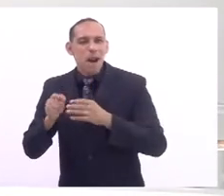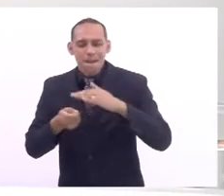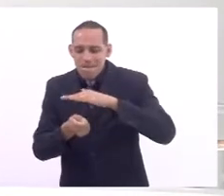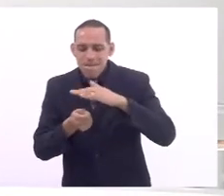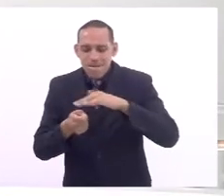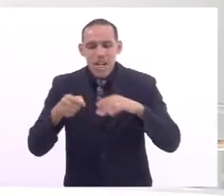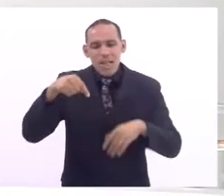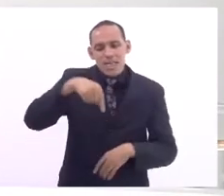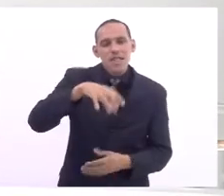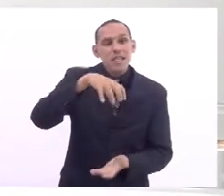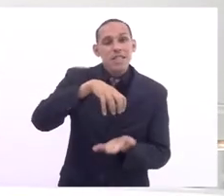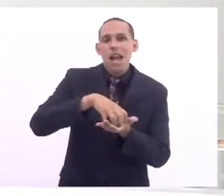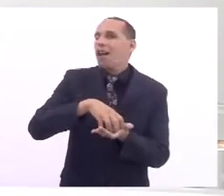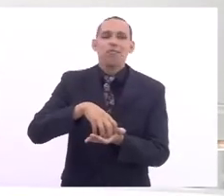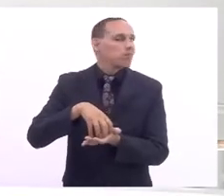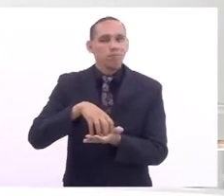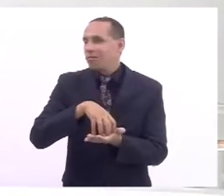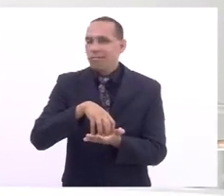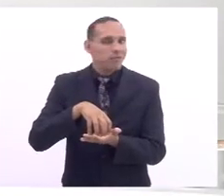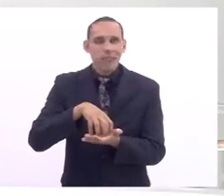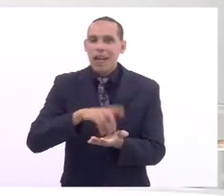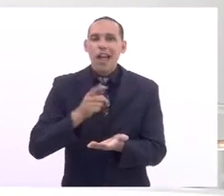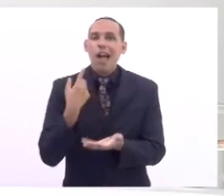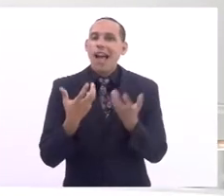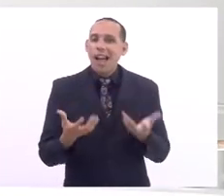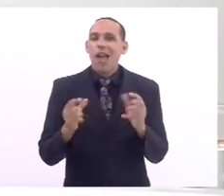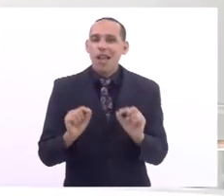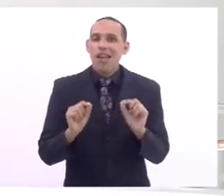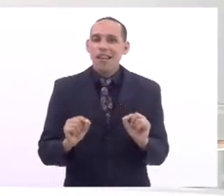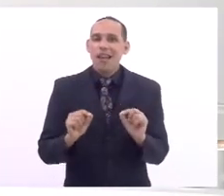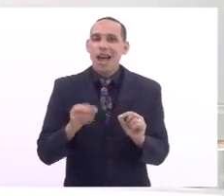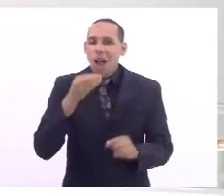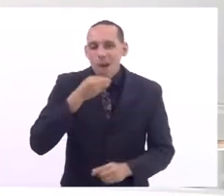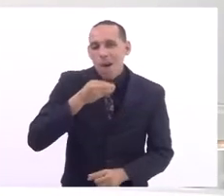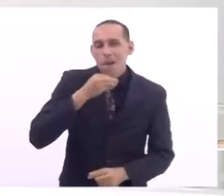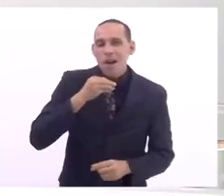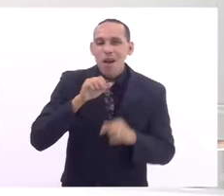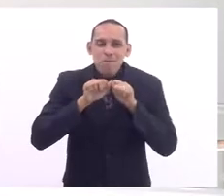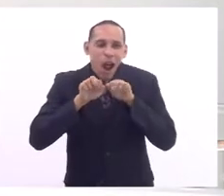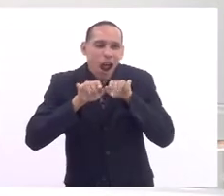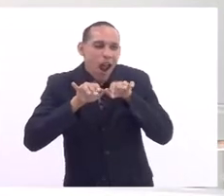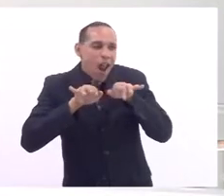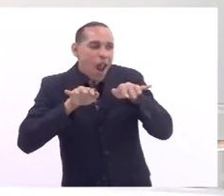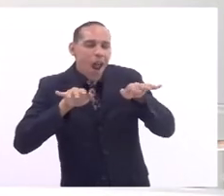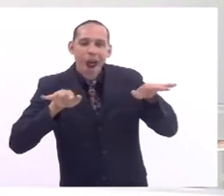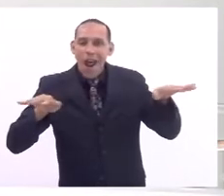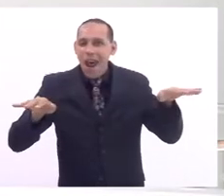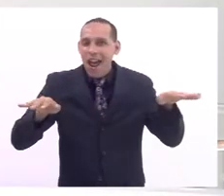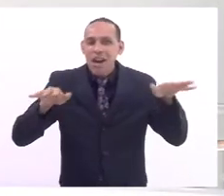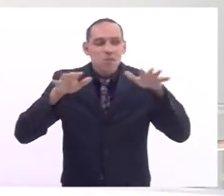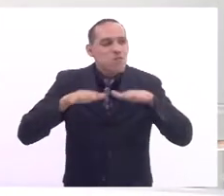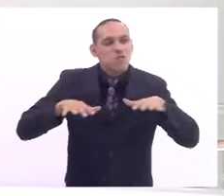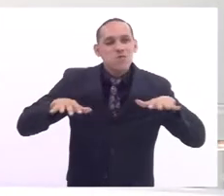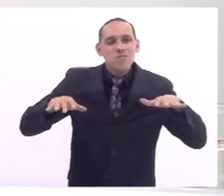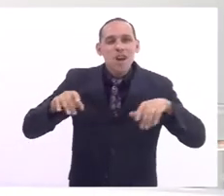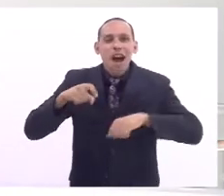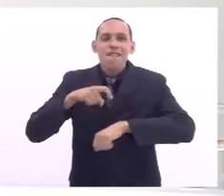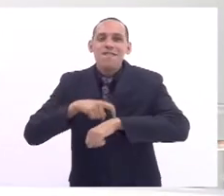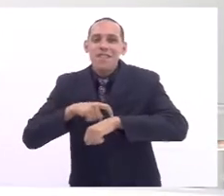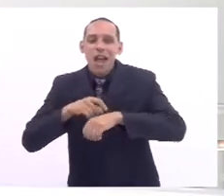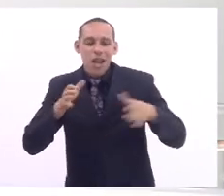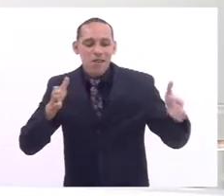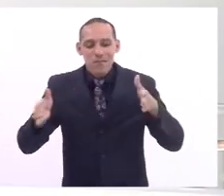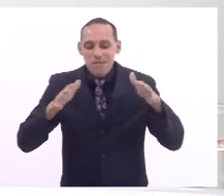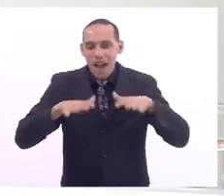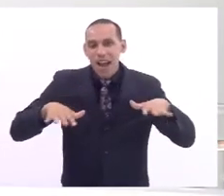aqui no centro da cidade a gente queria que essa oportunidade se espalhasse no tempo e no espaço ou seja que a gente pensasse a